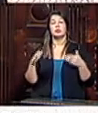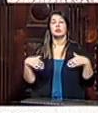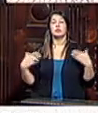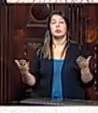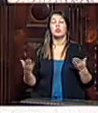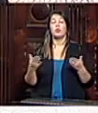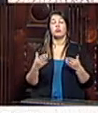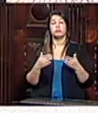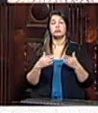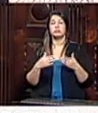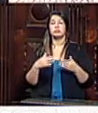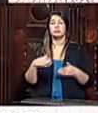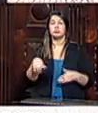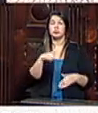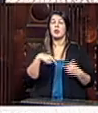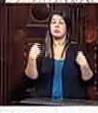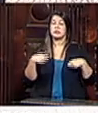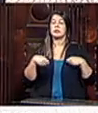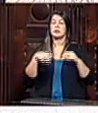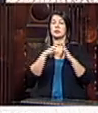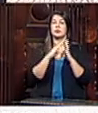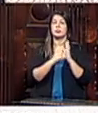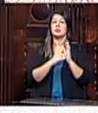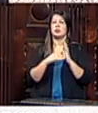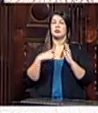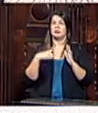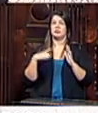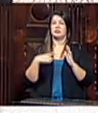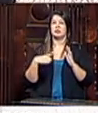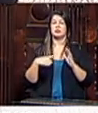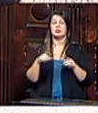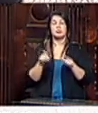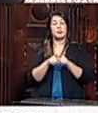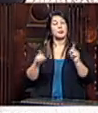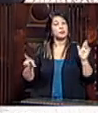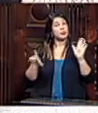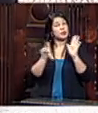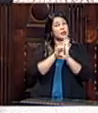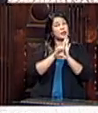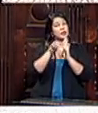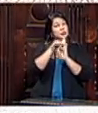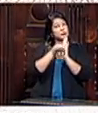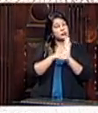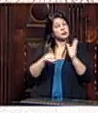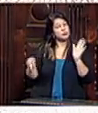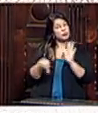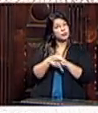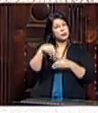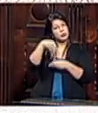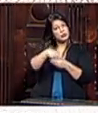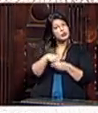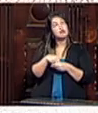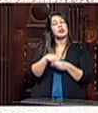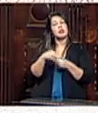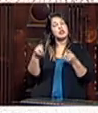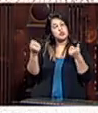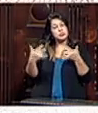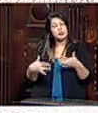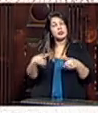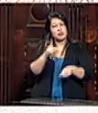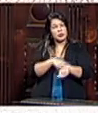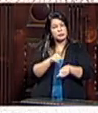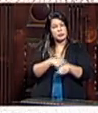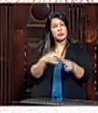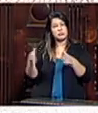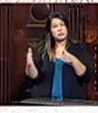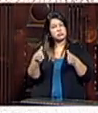Fora disso, tem que fazer uma emenda à Constituição. Mas a própria lei eleitoral diz que você tem um prazo para mudar